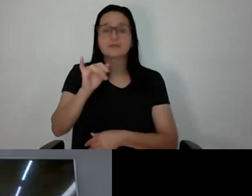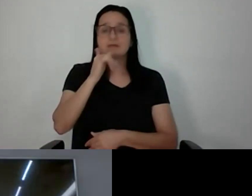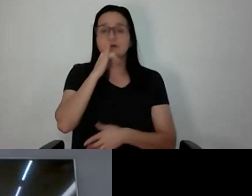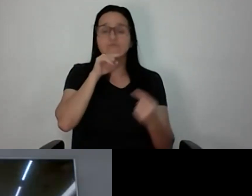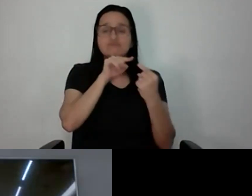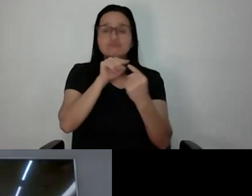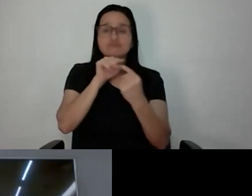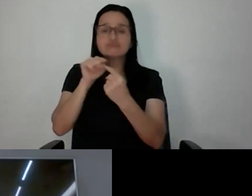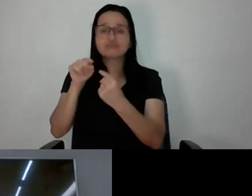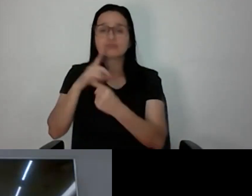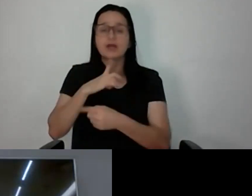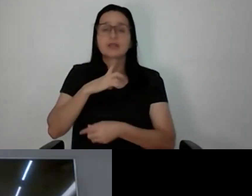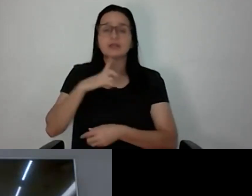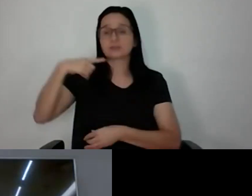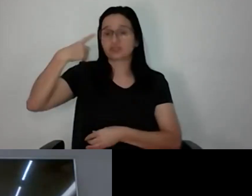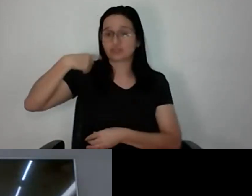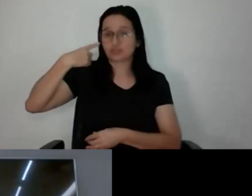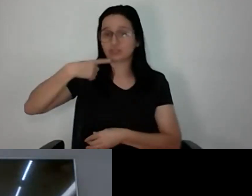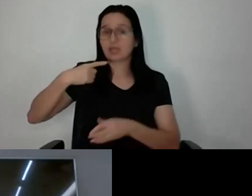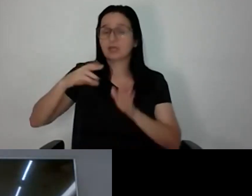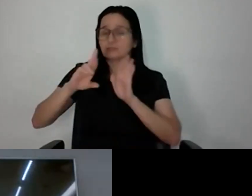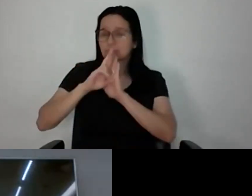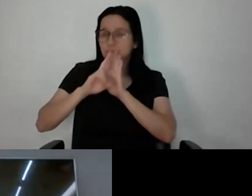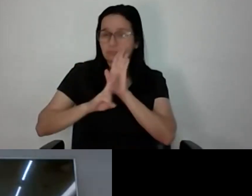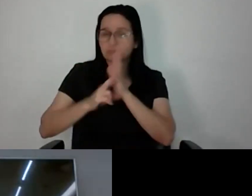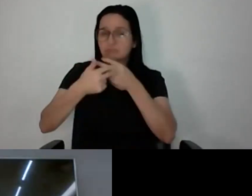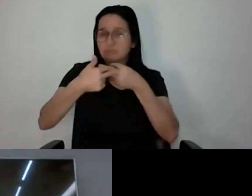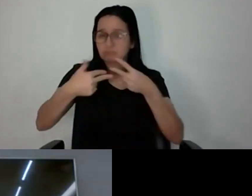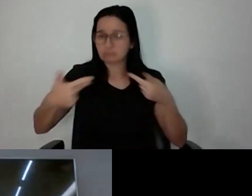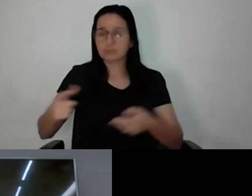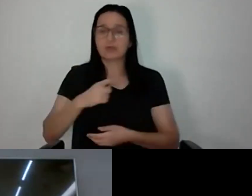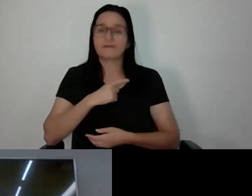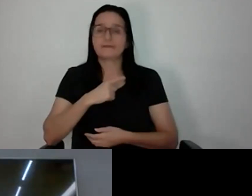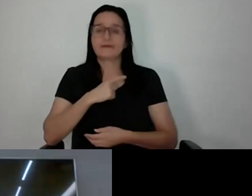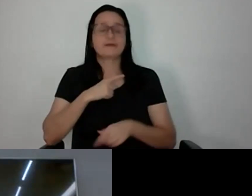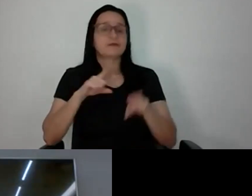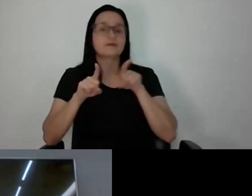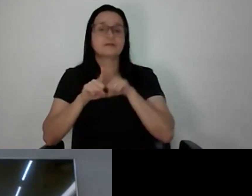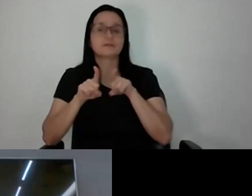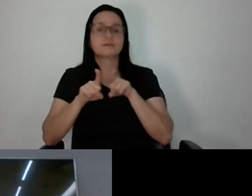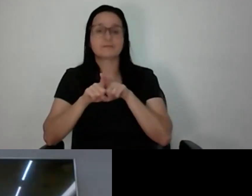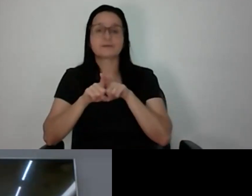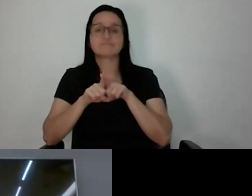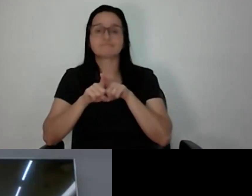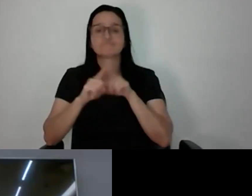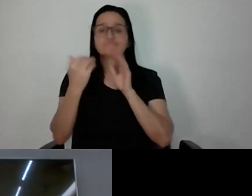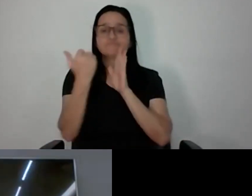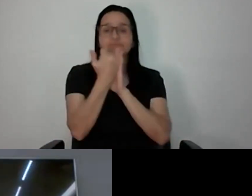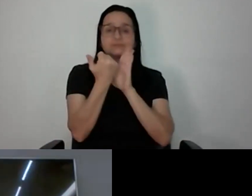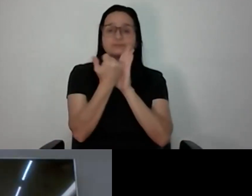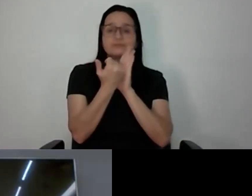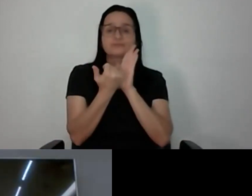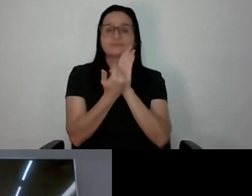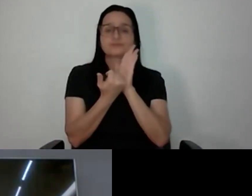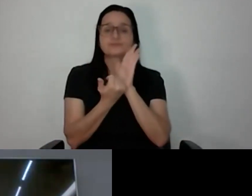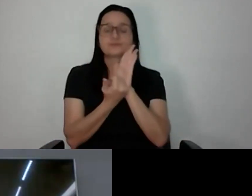das regras que já existem, como também sobrepesar os princípios em relação a isso e conduzir também